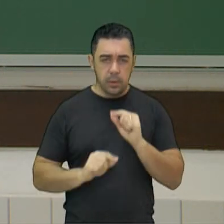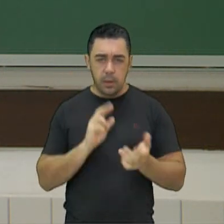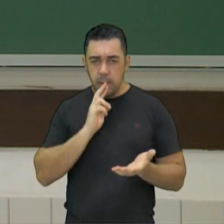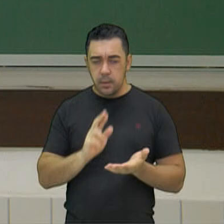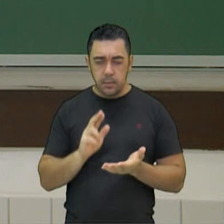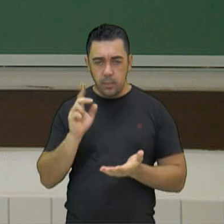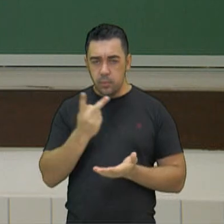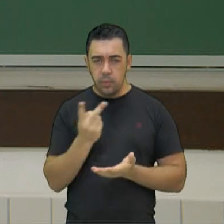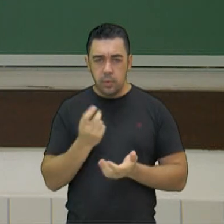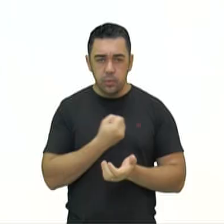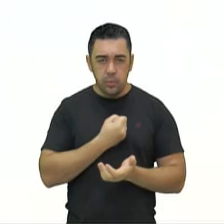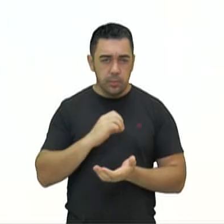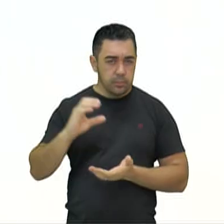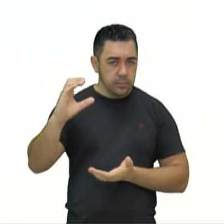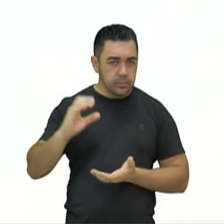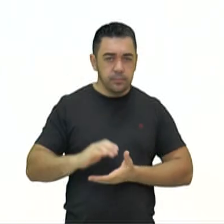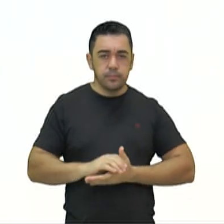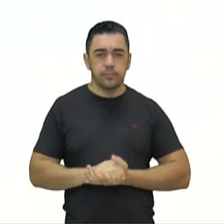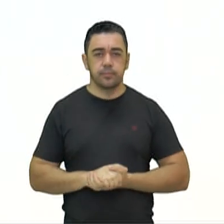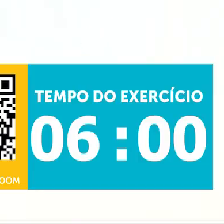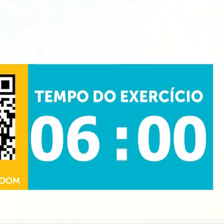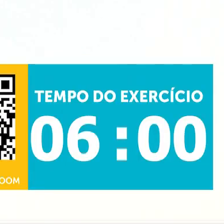dois números complexos.